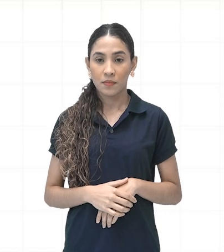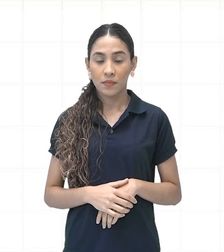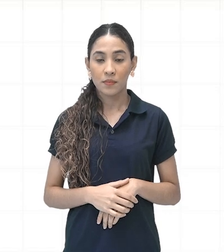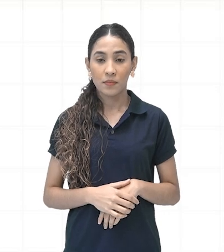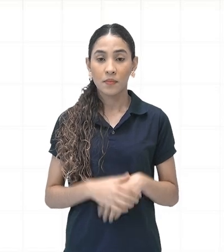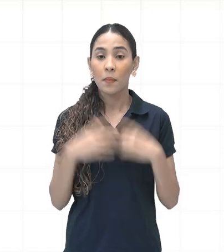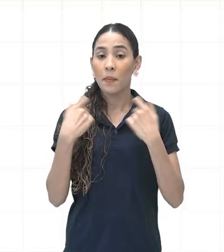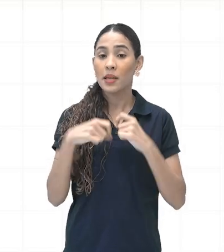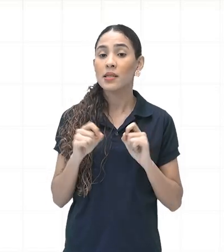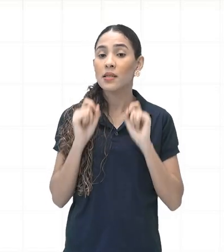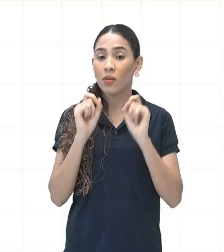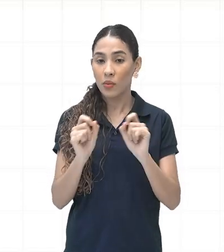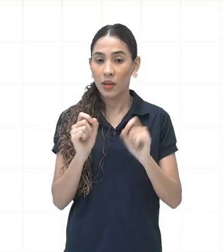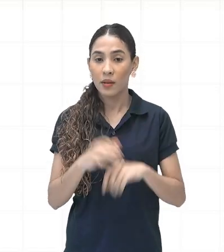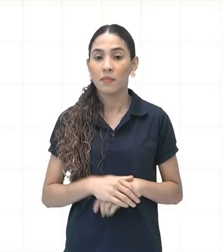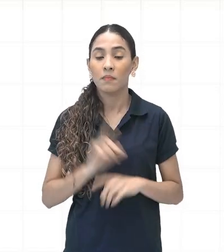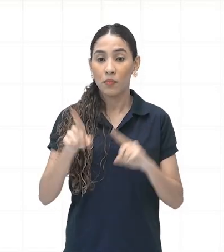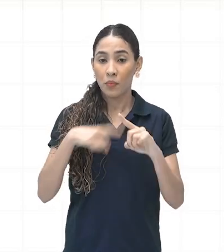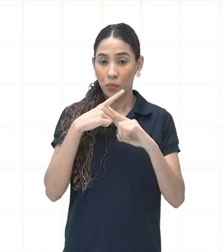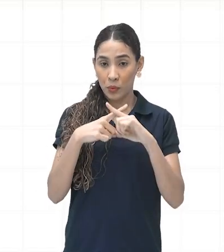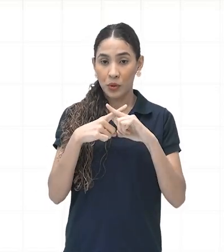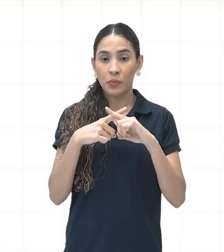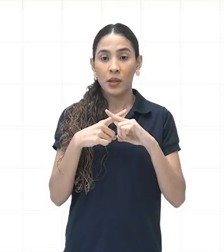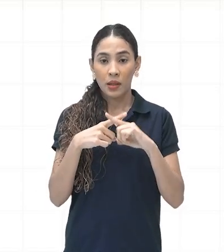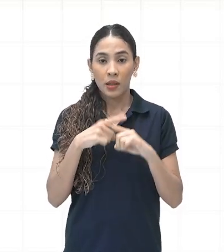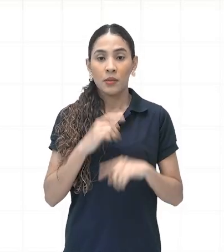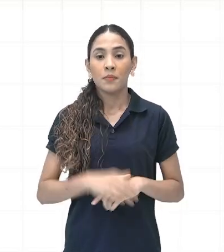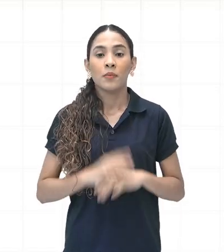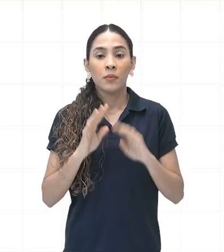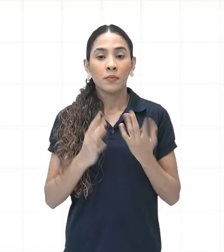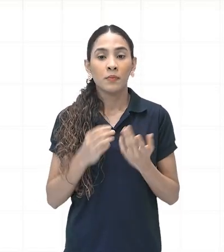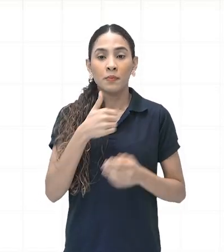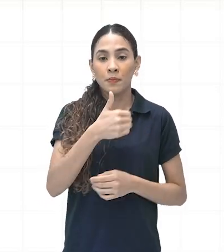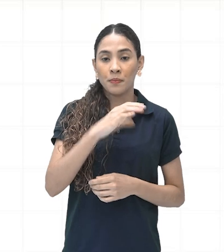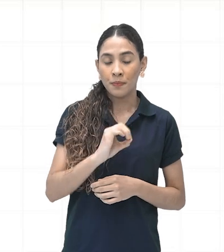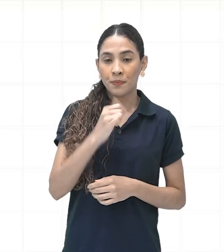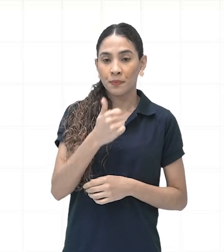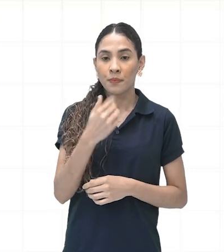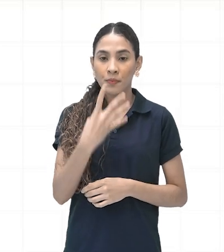eu preciso multiplicar por